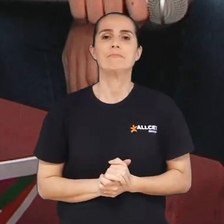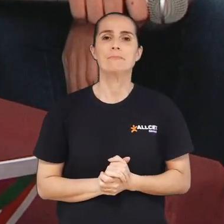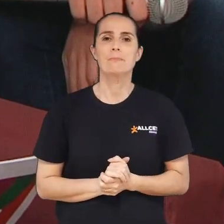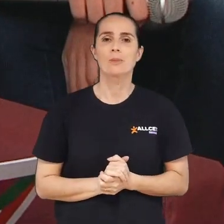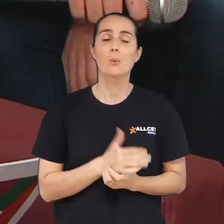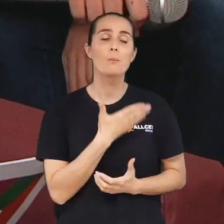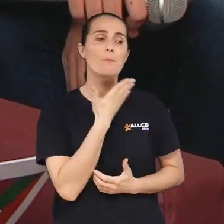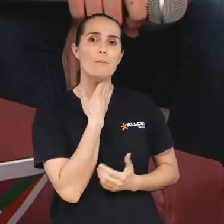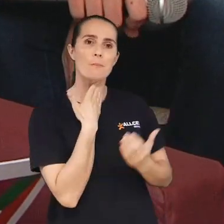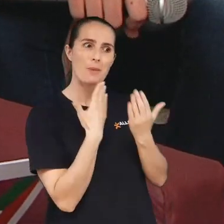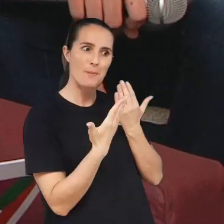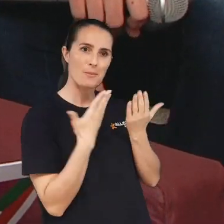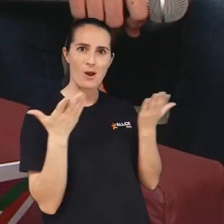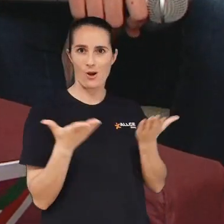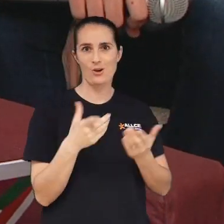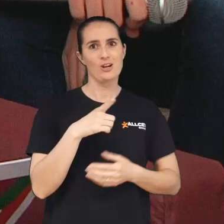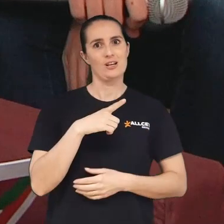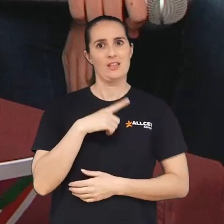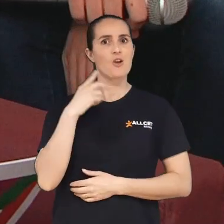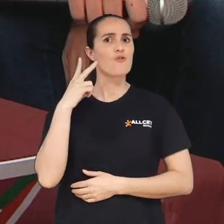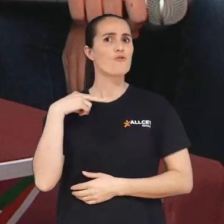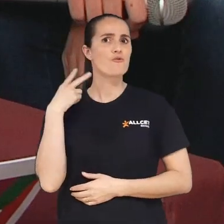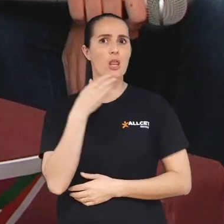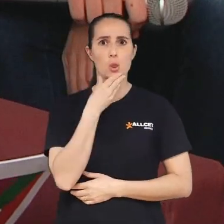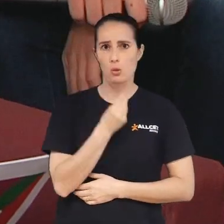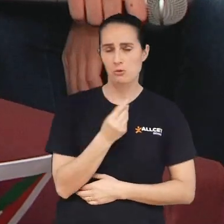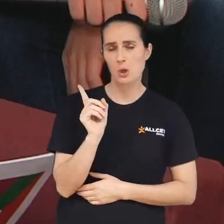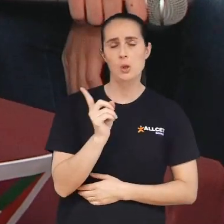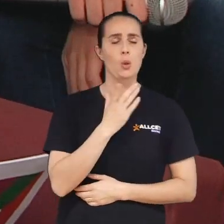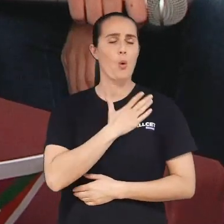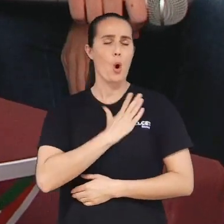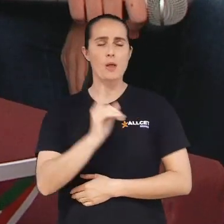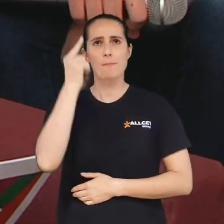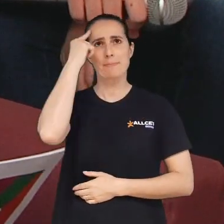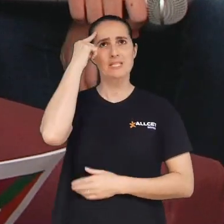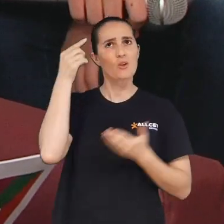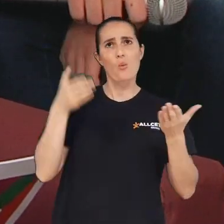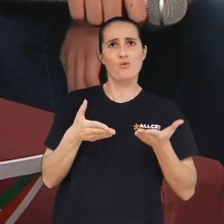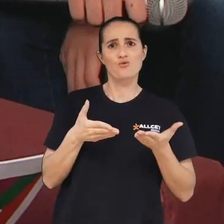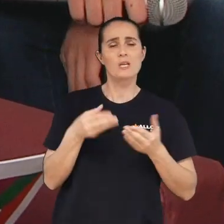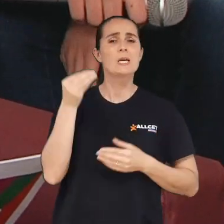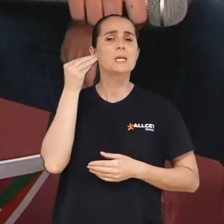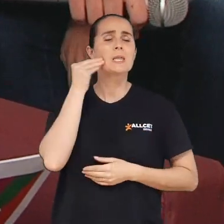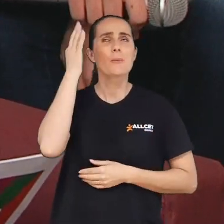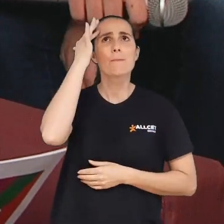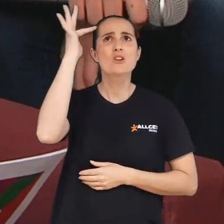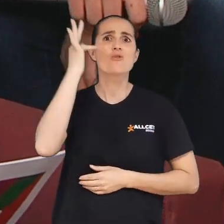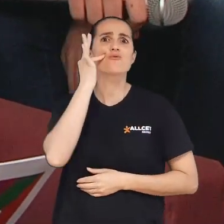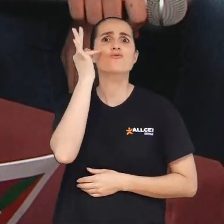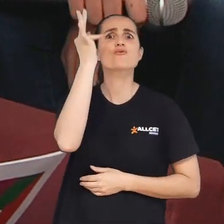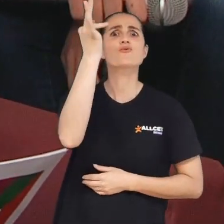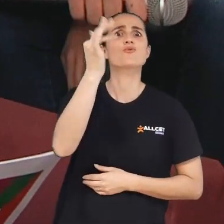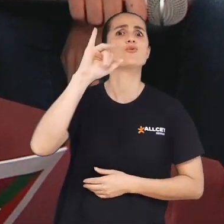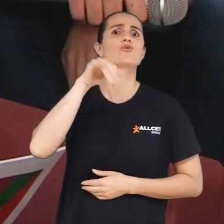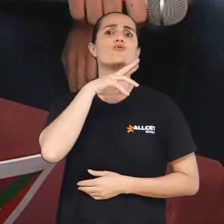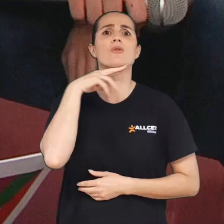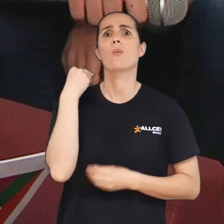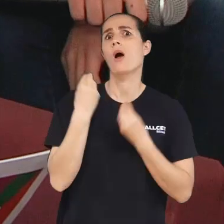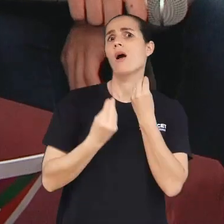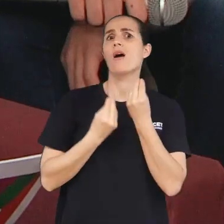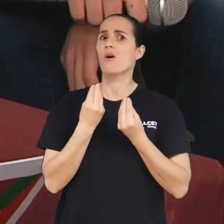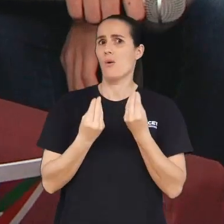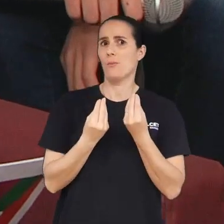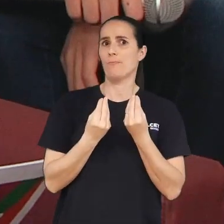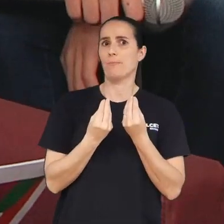bate-papo de hoje, tem um vereador que não gosta de pensar no agora. Ele tenta imaginar Jaraguá lá para frente,